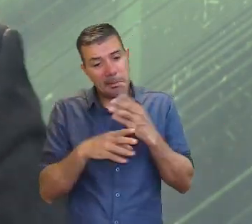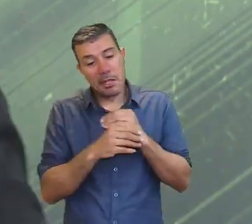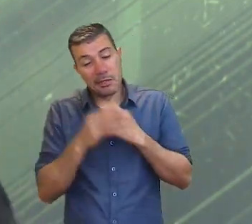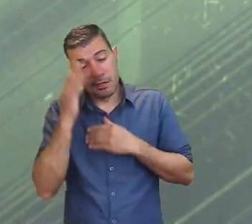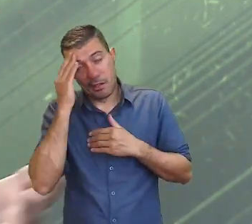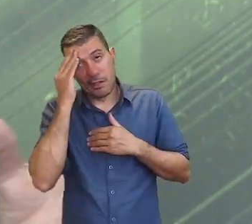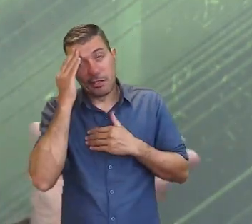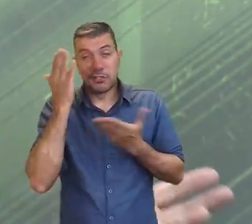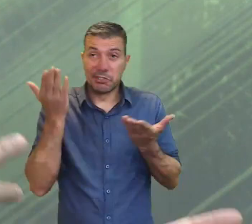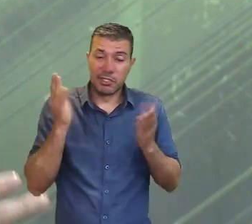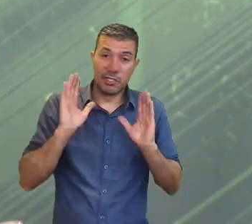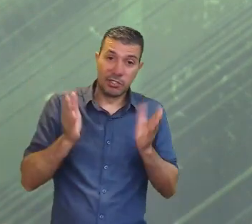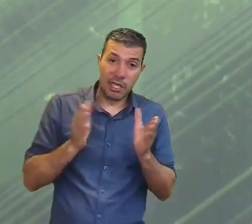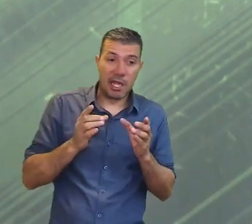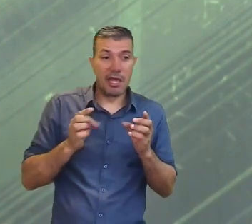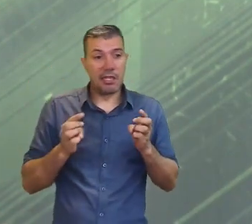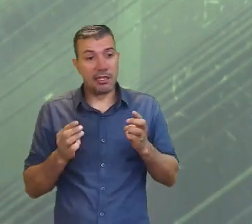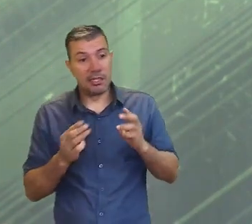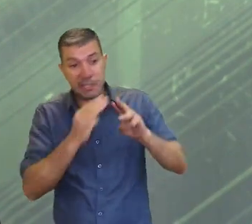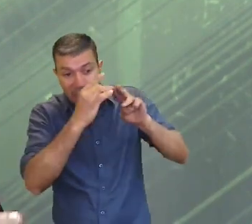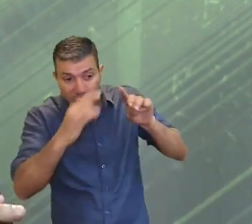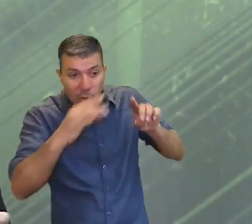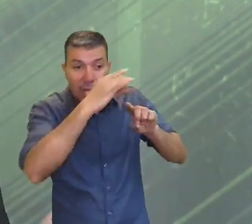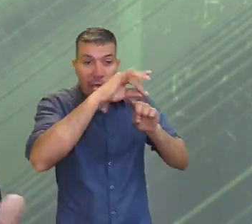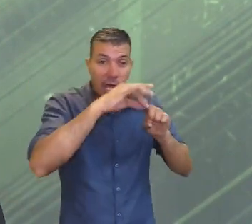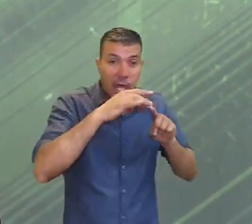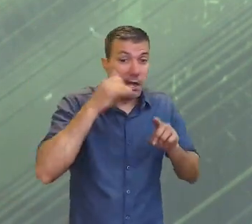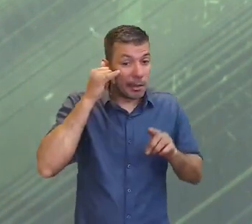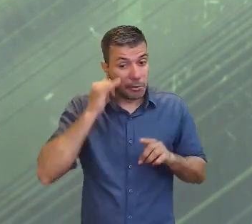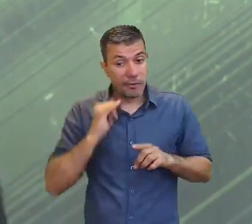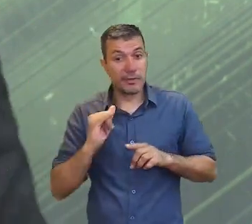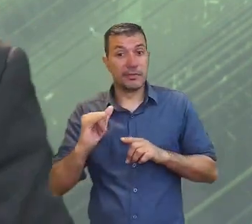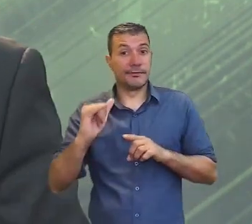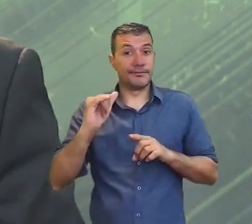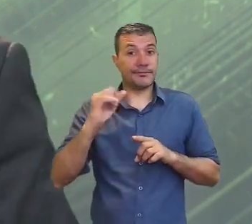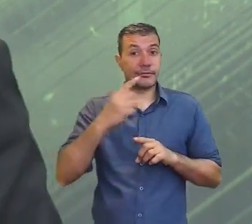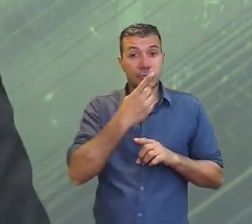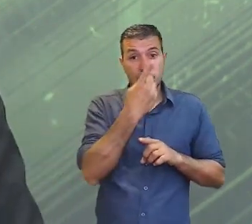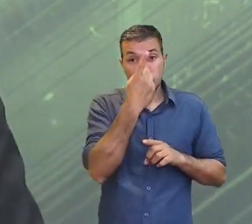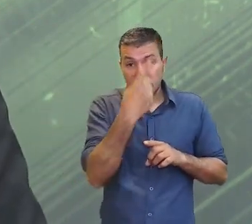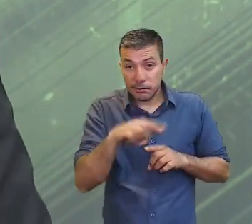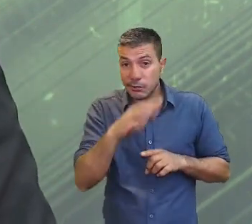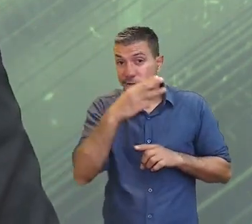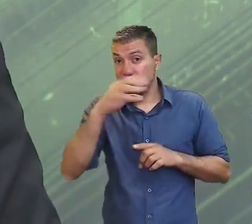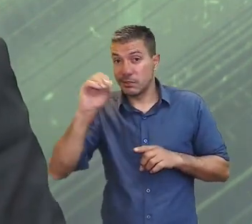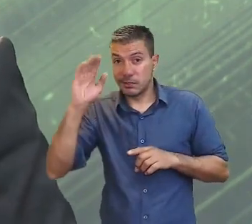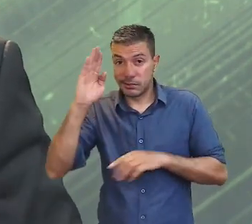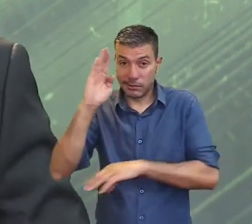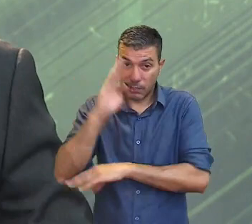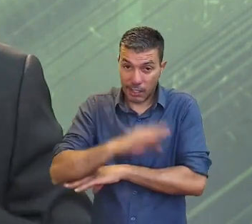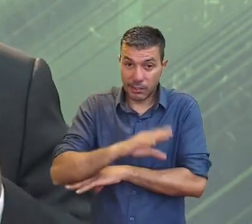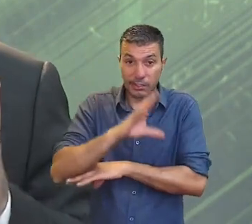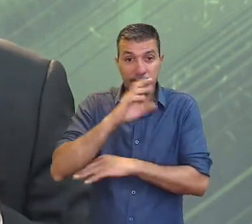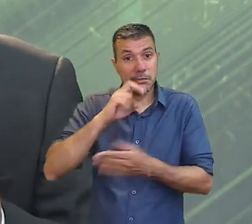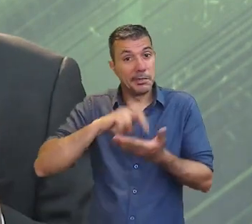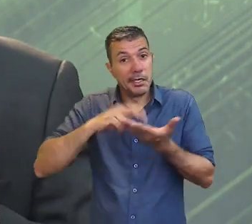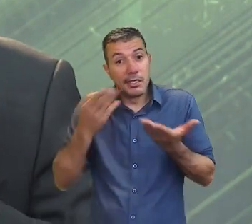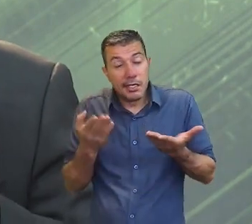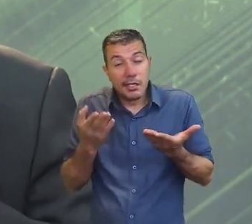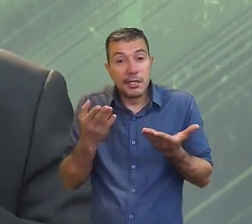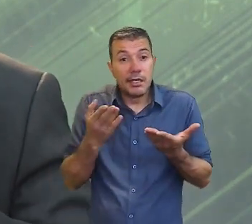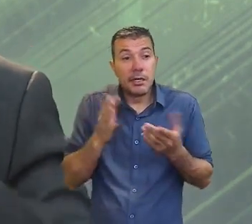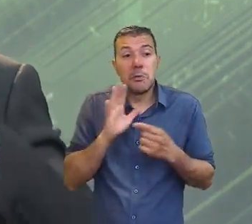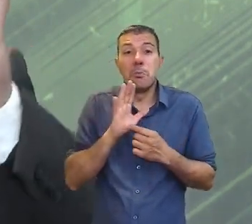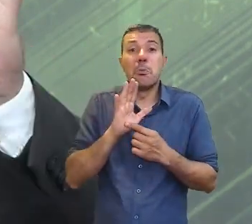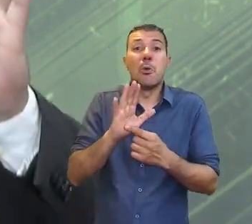aonde o senhor quer chegar? Nós falamos sobre o santuário terrestre e a profecia das 2300 tardes e manhãs, ela aponta